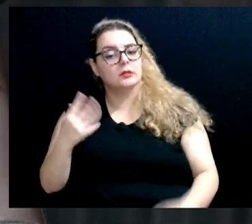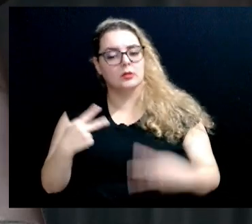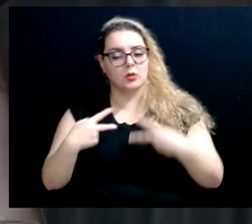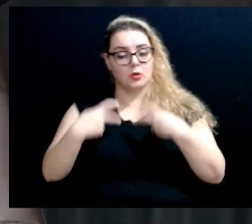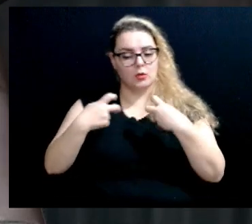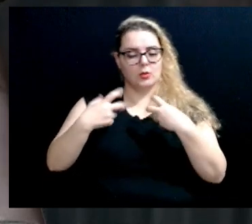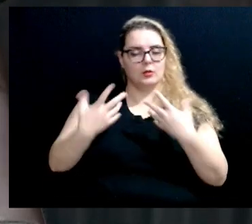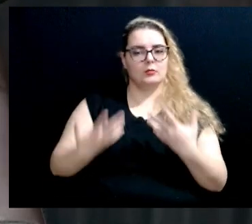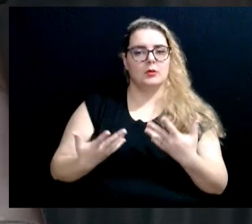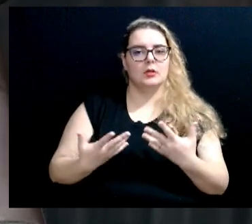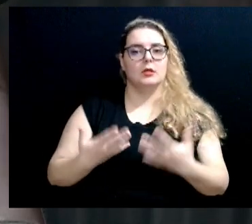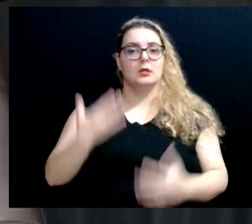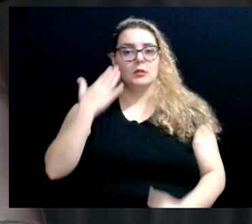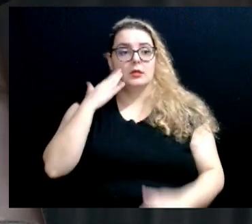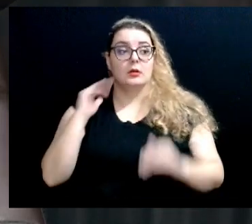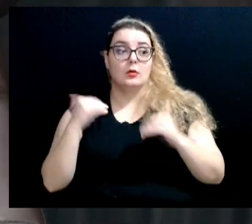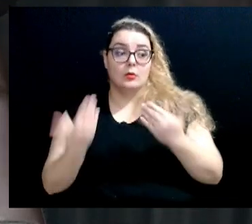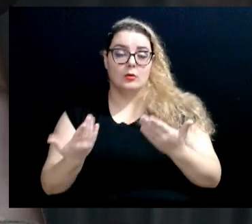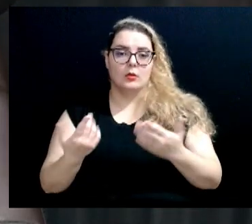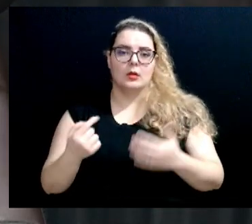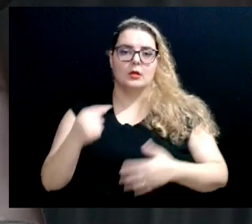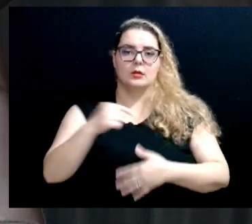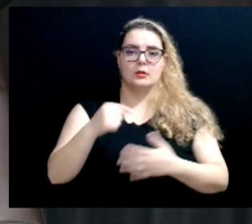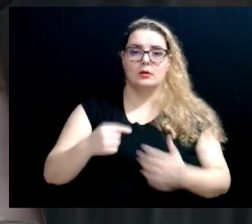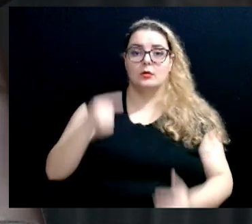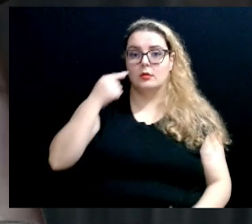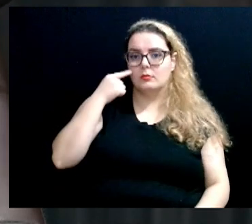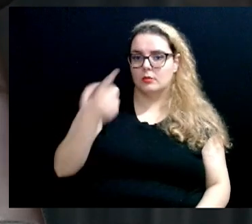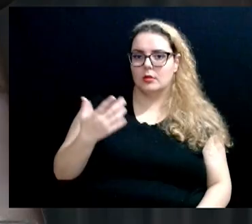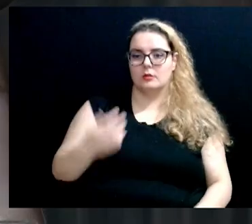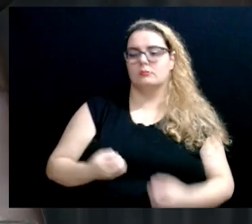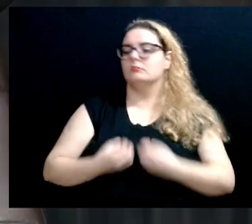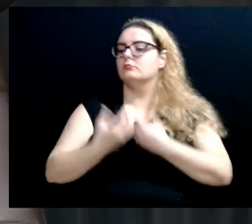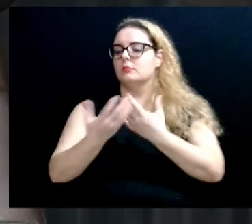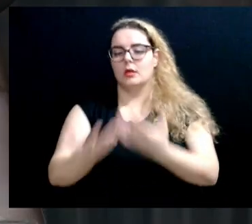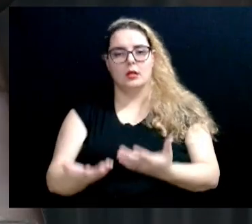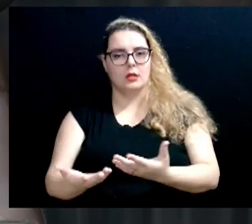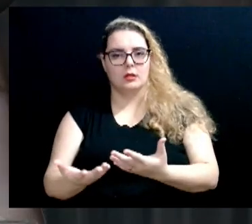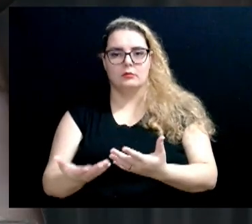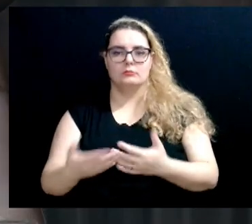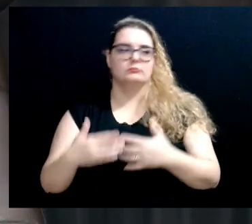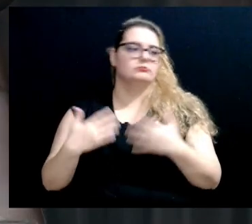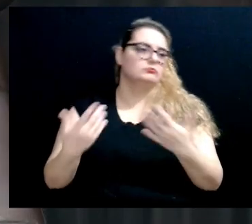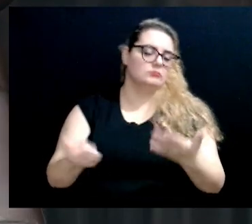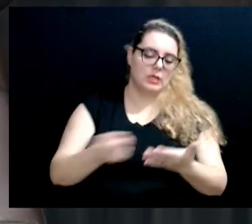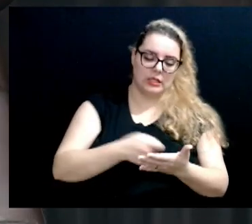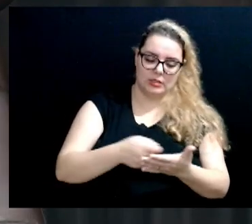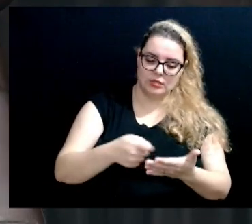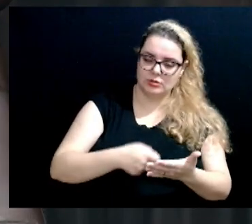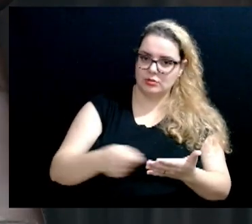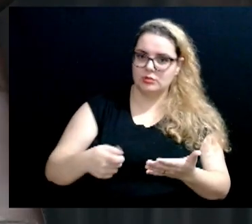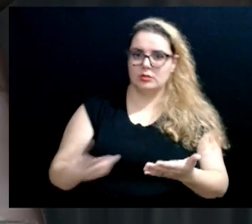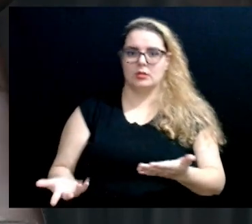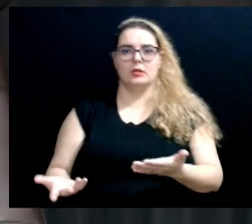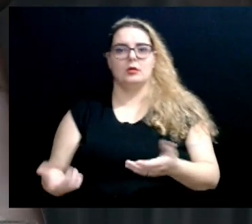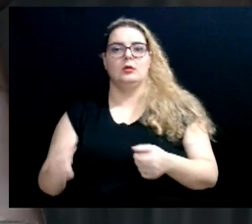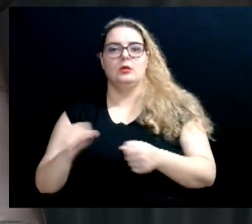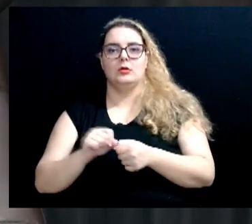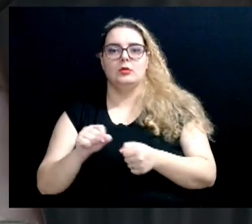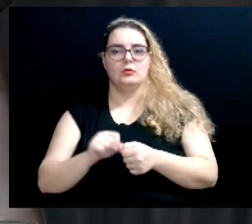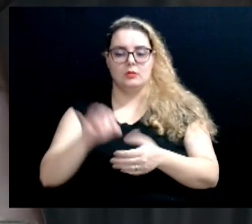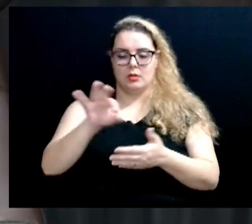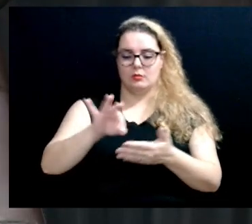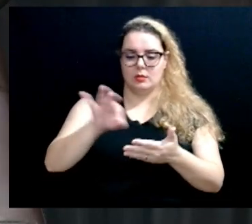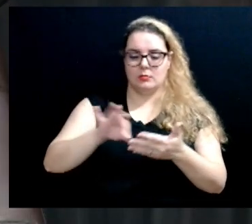entender quais são esses pensamentos, pôr eles para fora, né, seja através de anotações, fazer um checklist para o dia seguinte